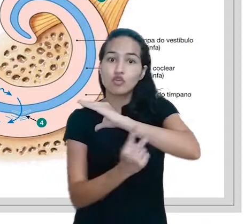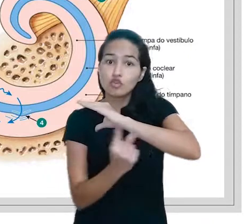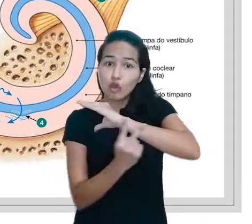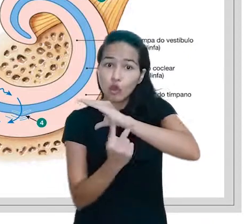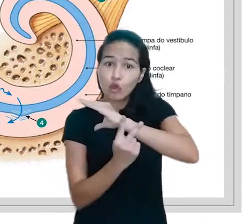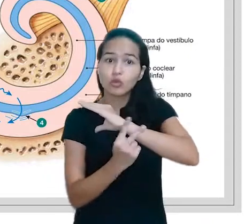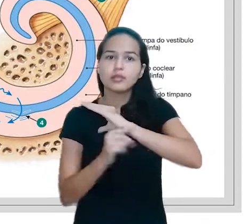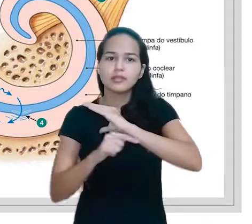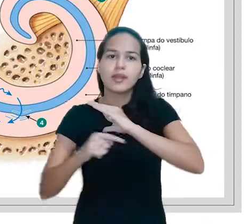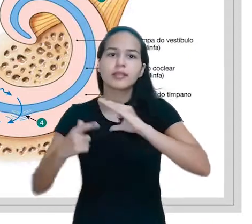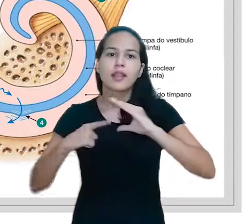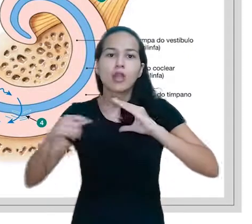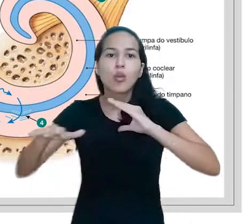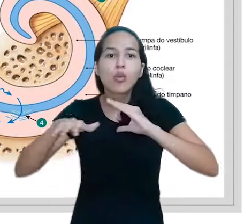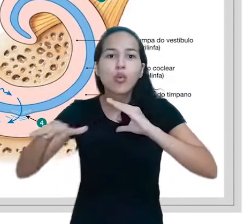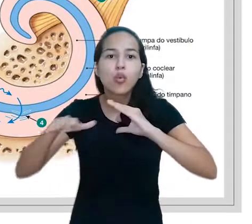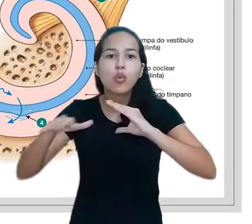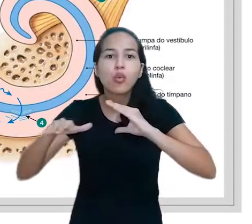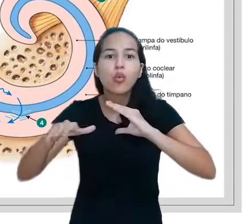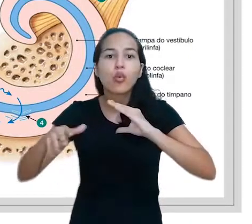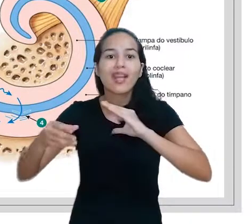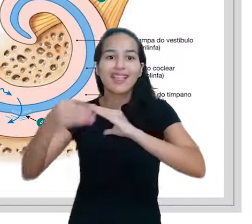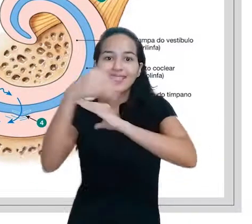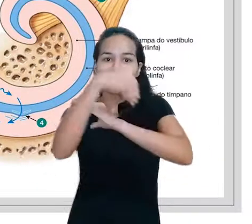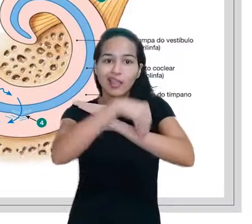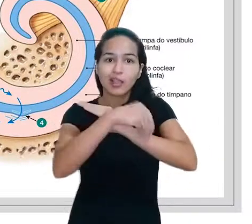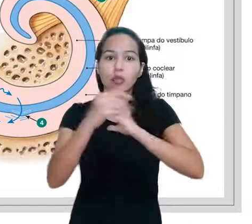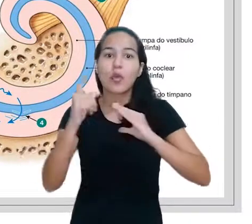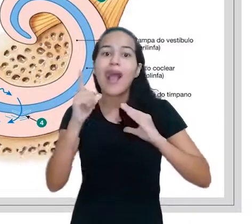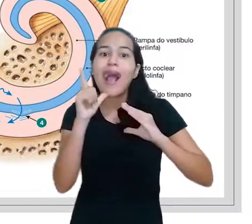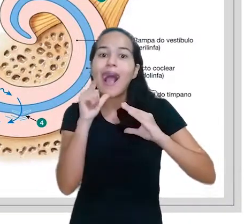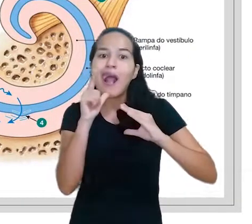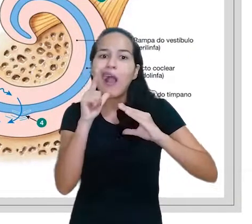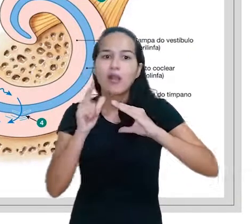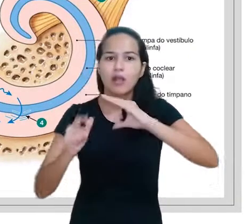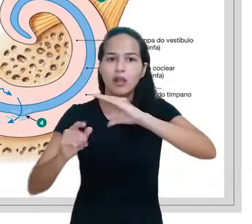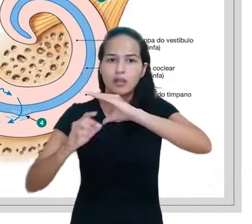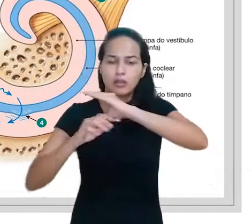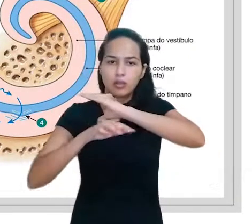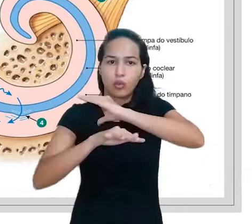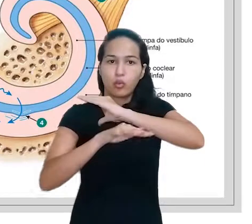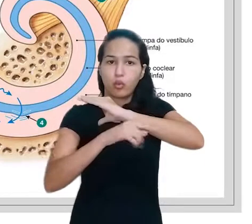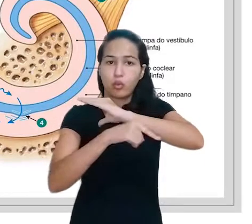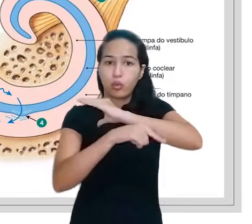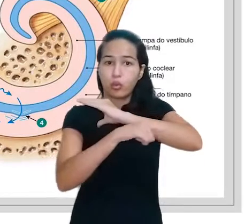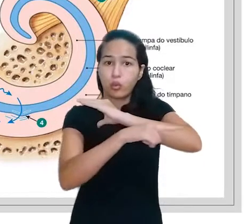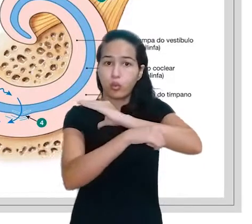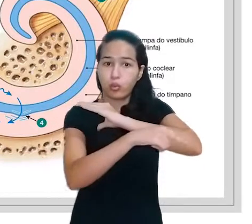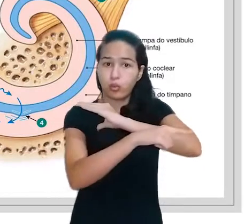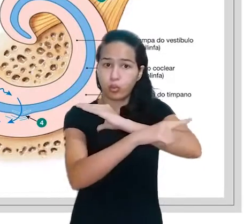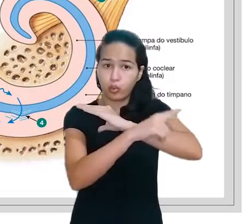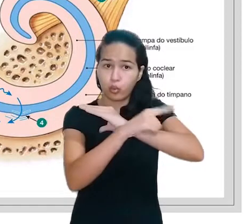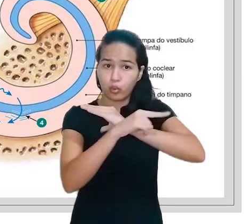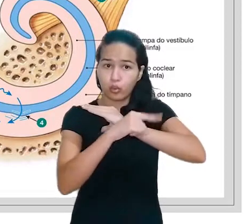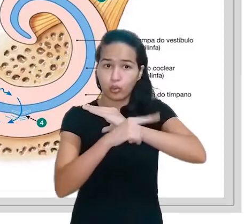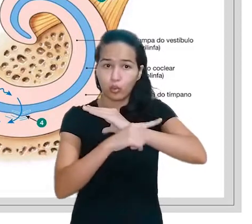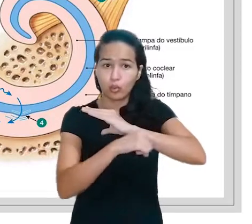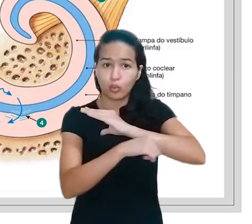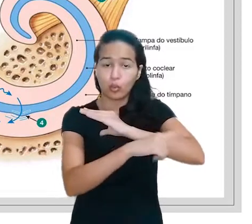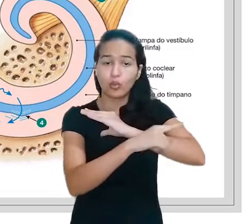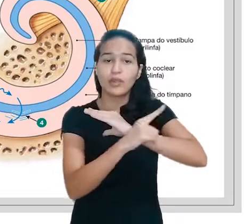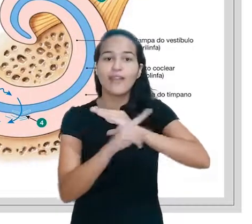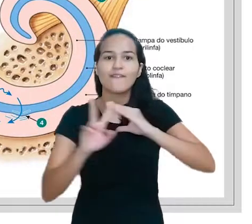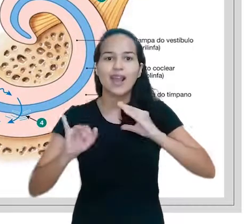cóclea possuem líquidos, e essa vibração permite uma movimentação desses líquidos, e, consequentemente, essa